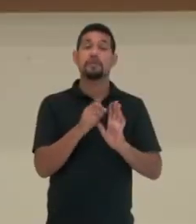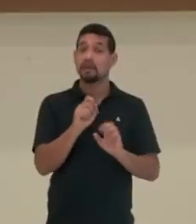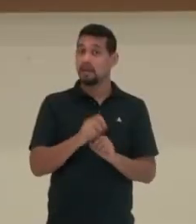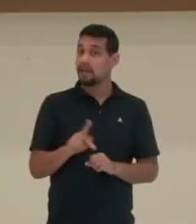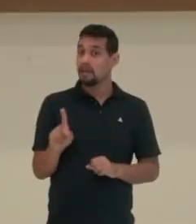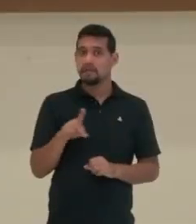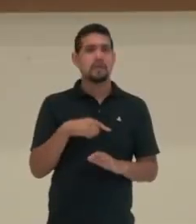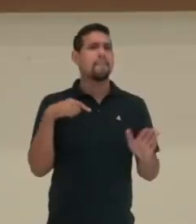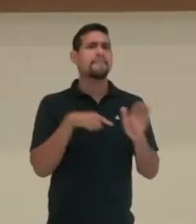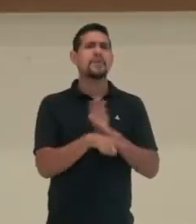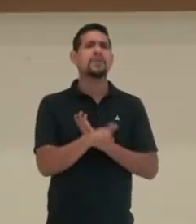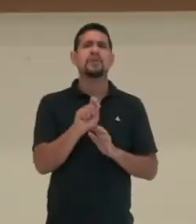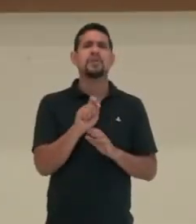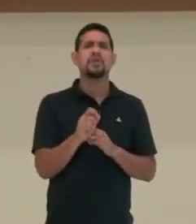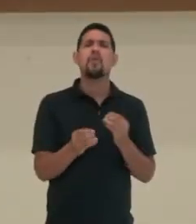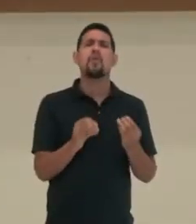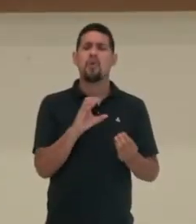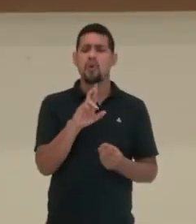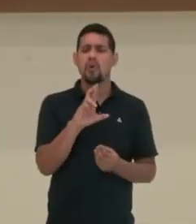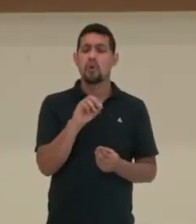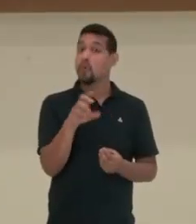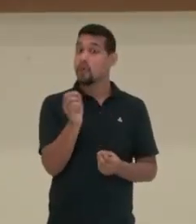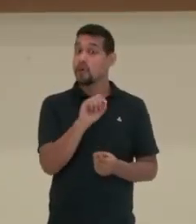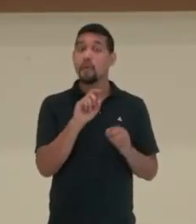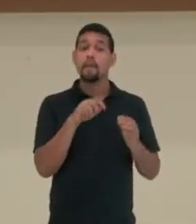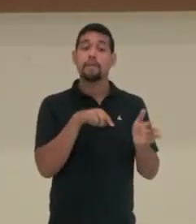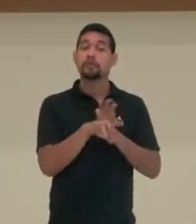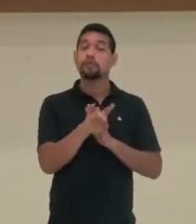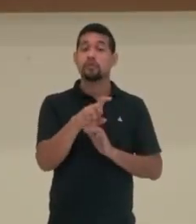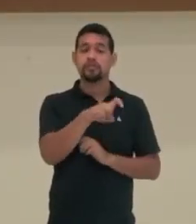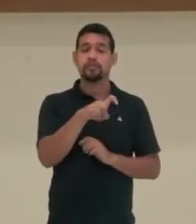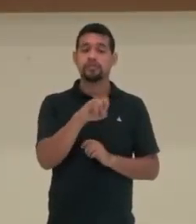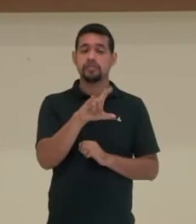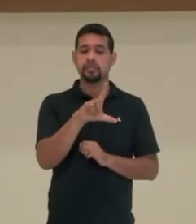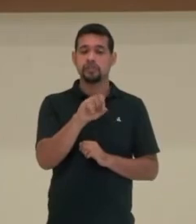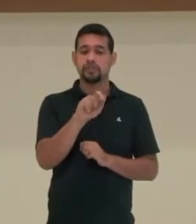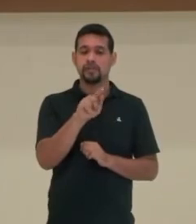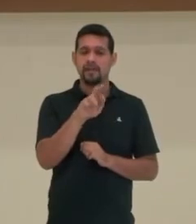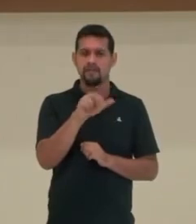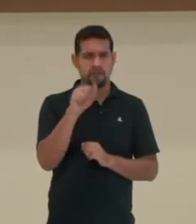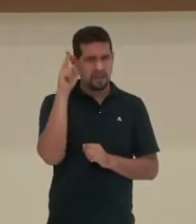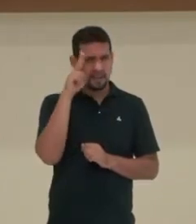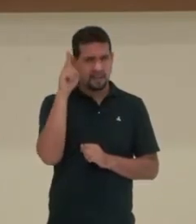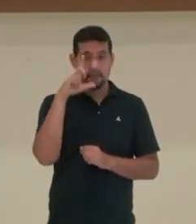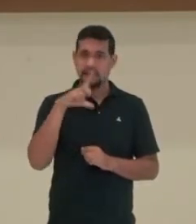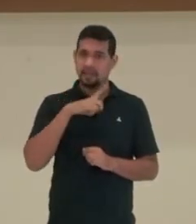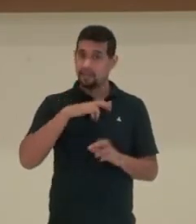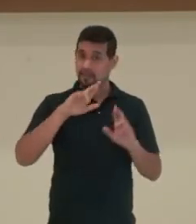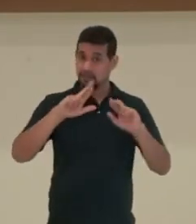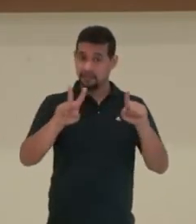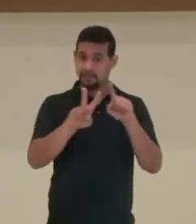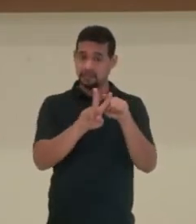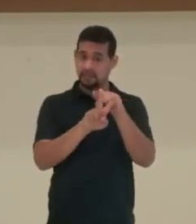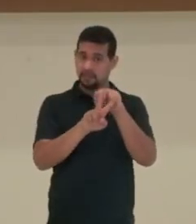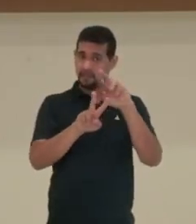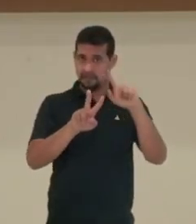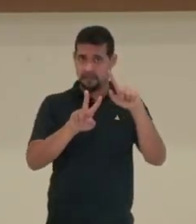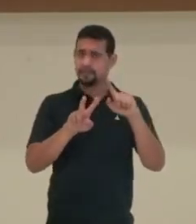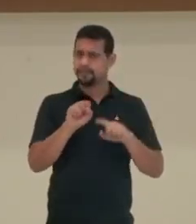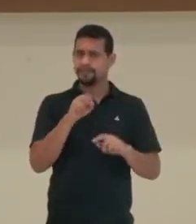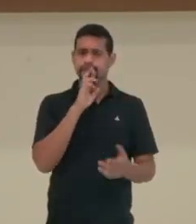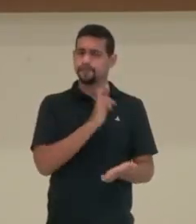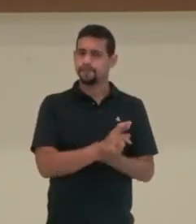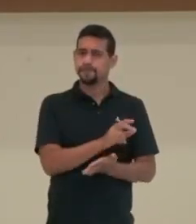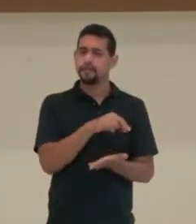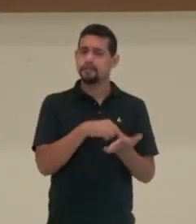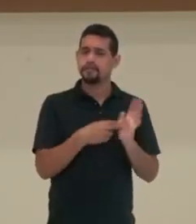não está perguntando da cromoxilogravura, estou perguntando agora da xilogravura, tá bom? Lembra que tem uma diferença entre elas, né? Então, responde